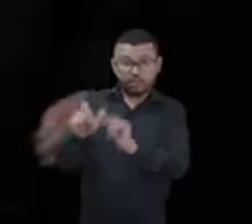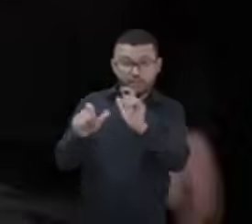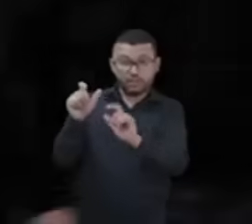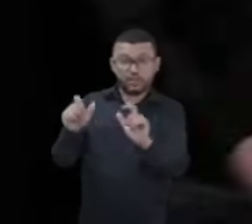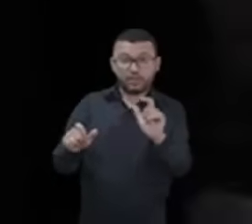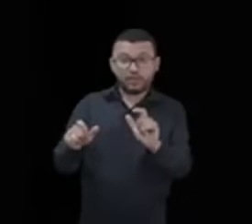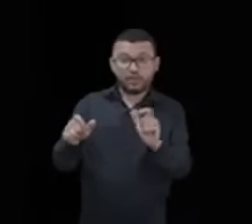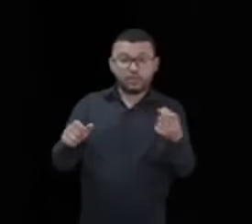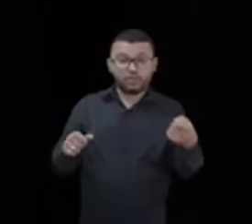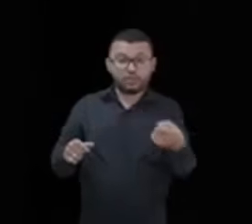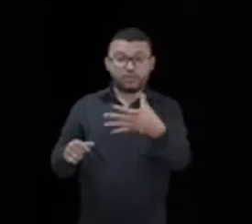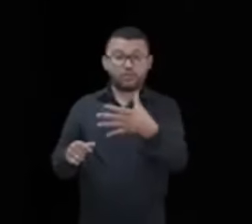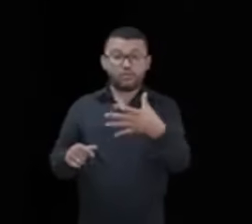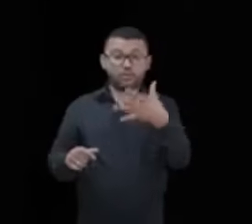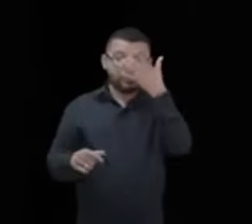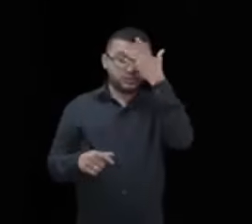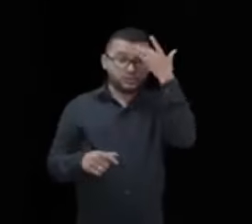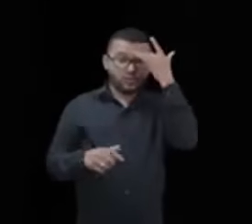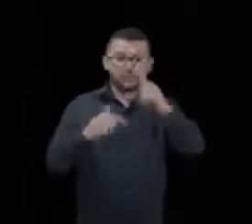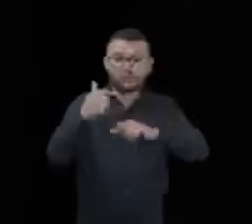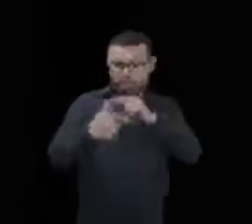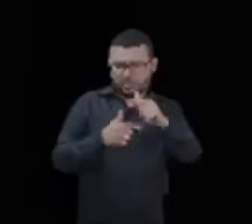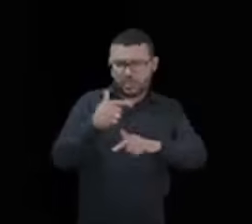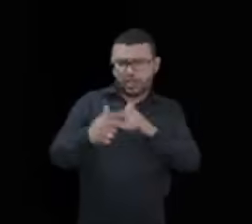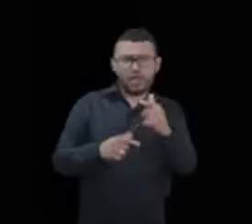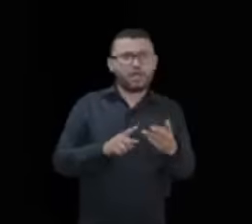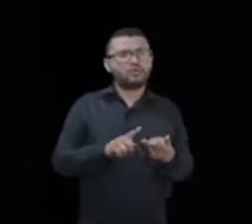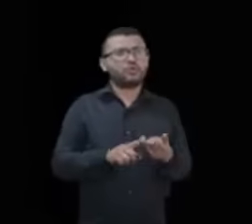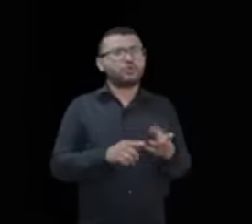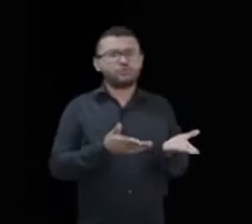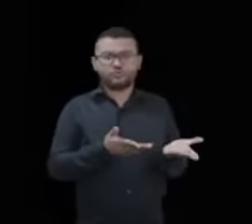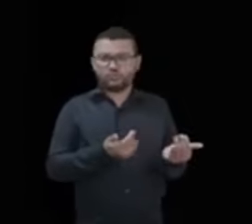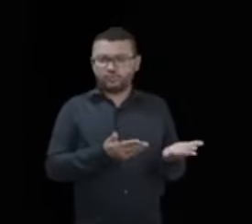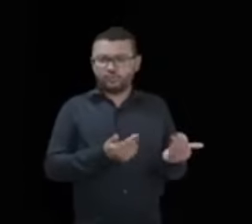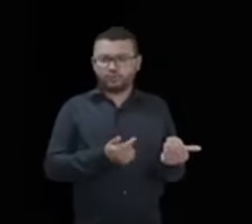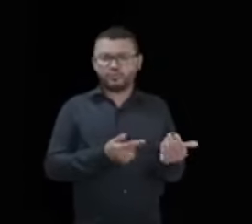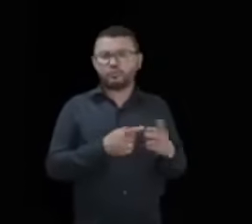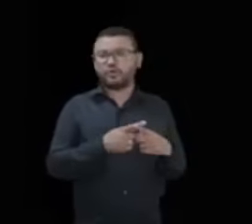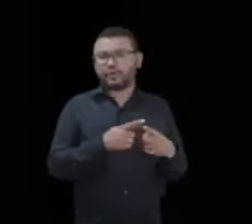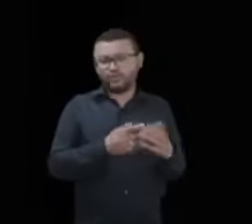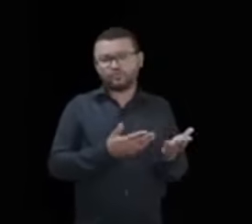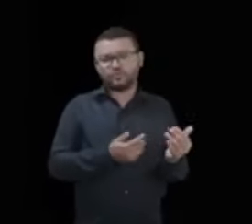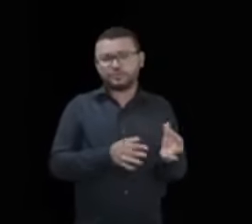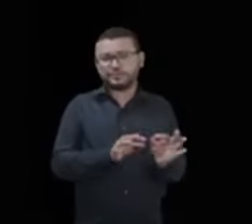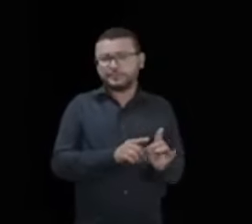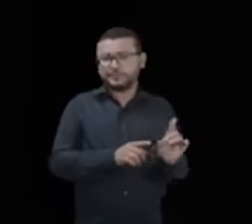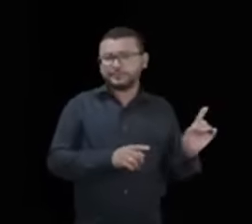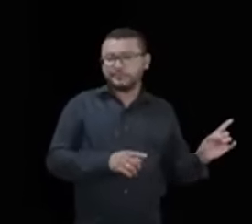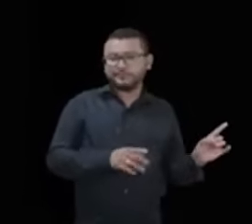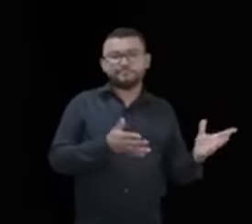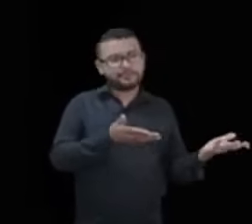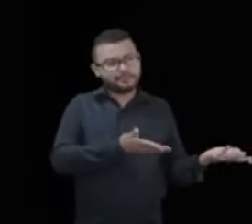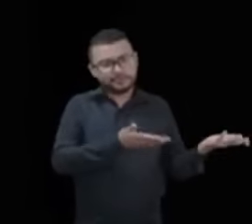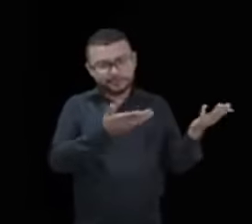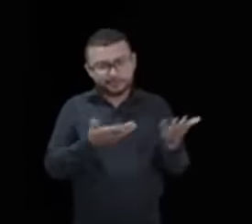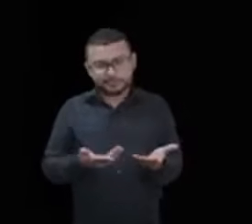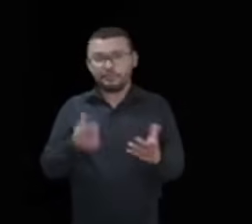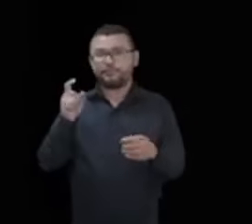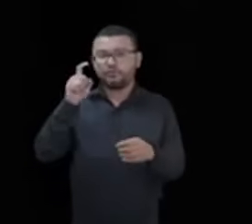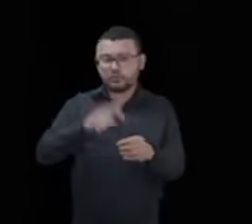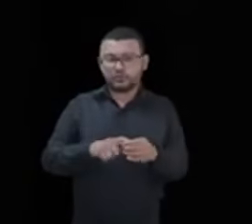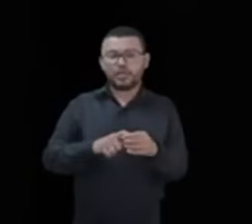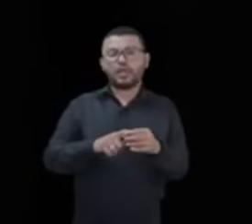a nova classe trabalhadora, a juventude que tem se afastado de nós, reunimos